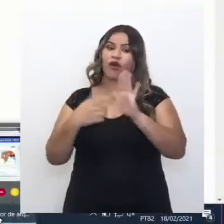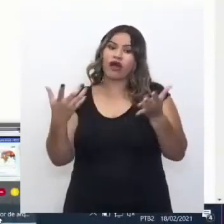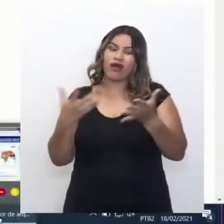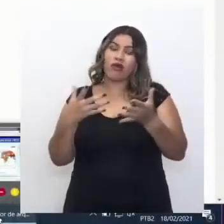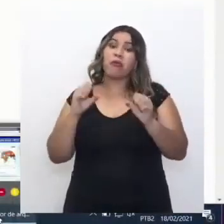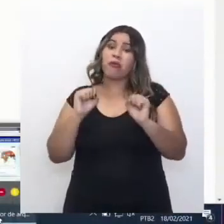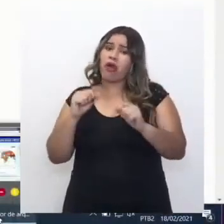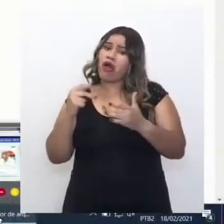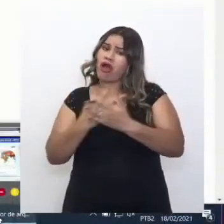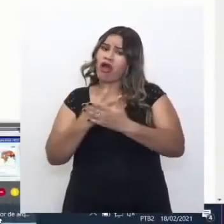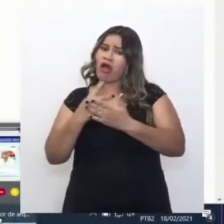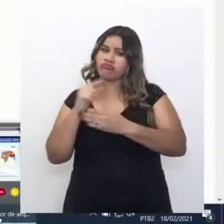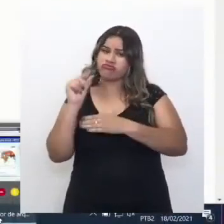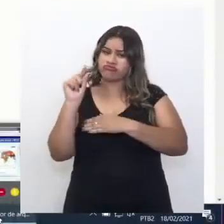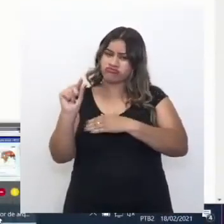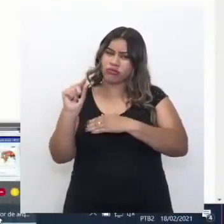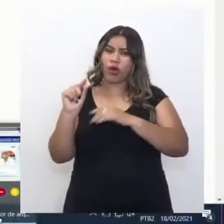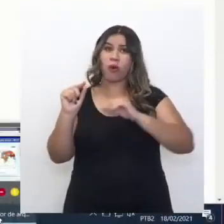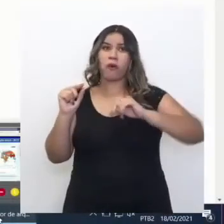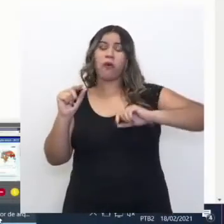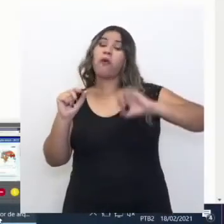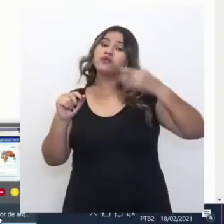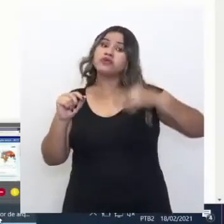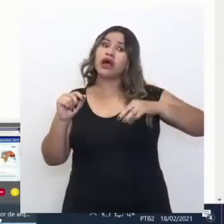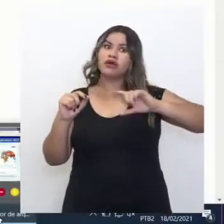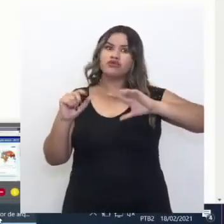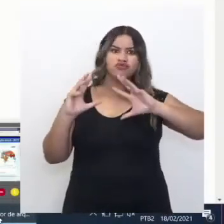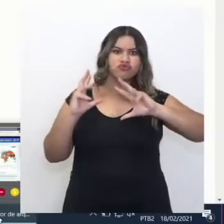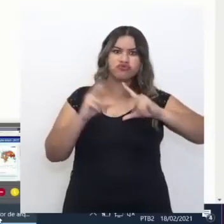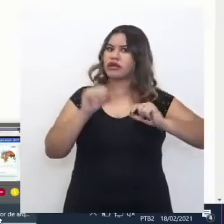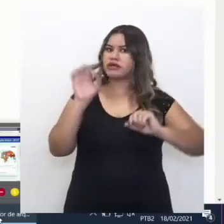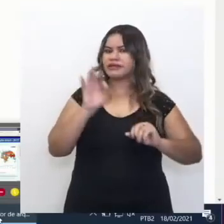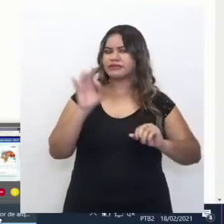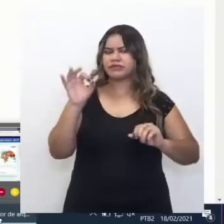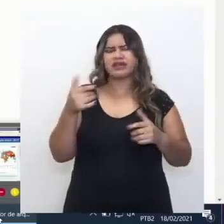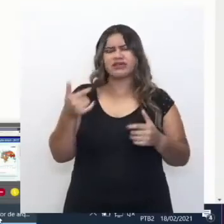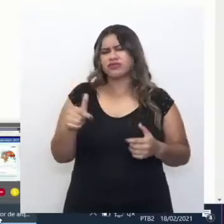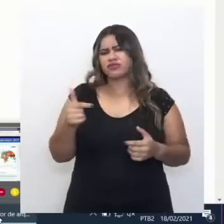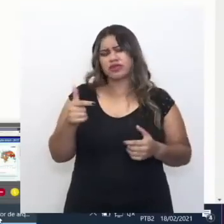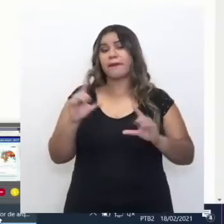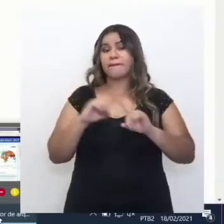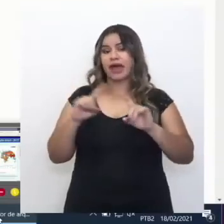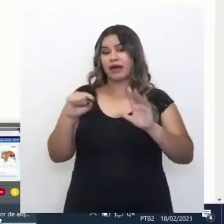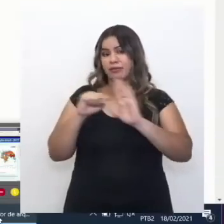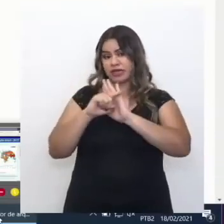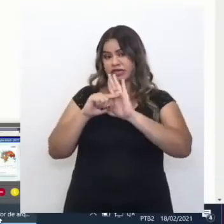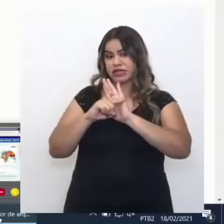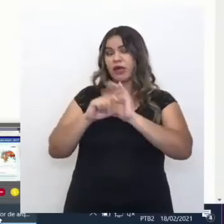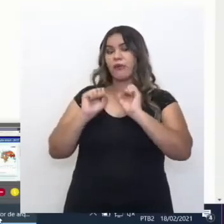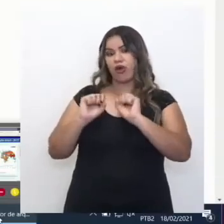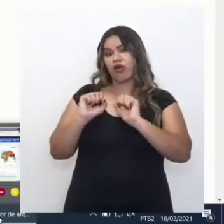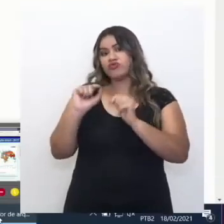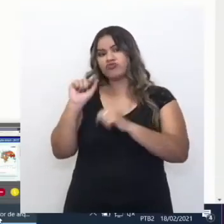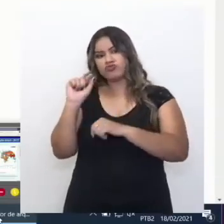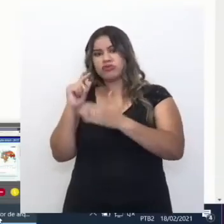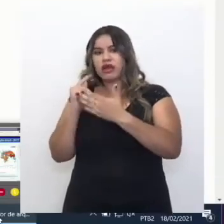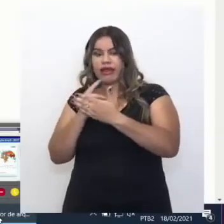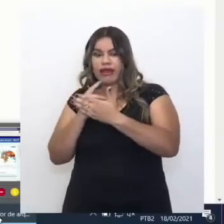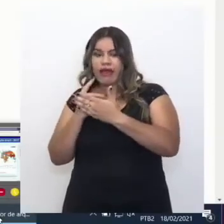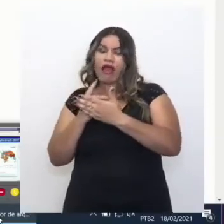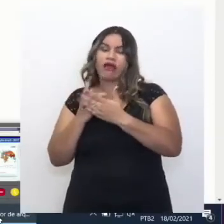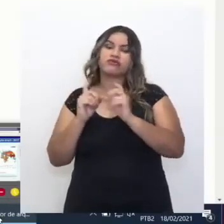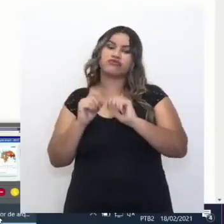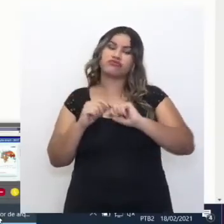erro, né? A gente não vai falar que está corretamente, né? Porque, como qualquer pesquisa, ele tem margens de erros e tem as porcentagens ou